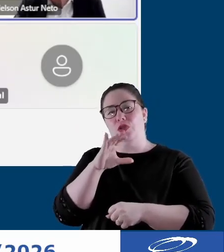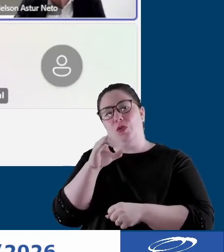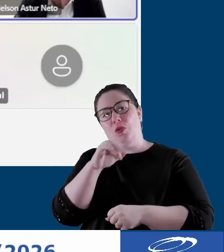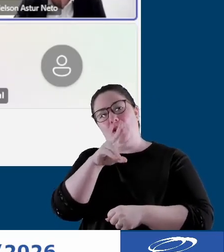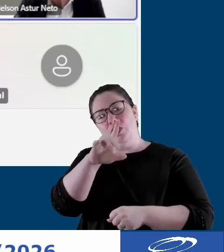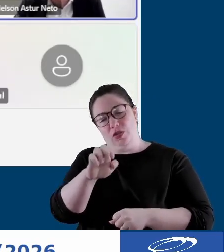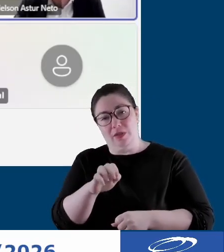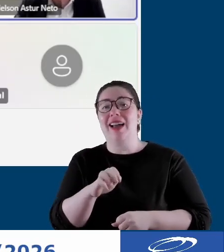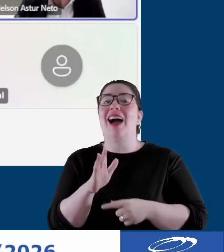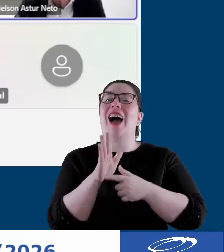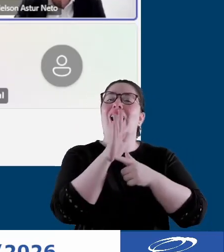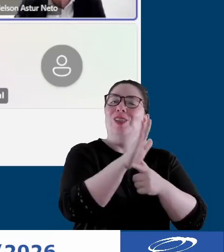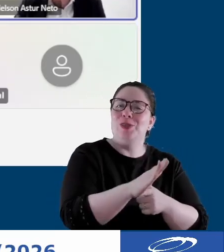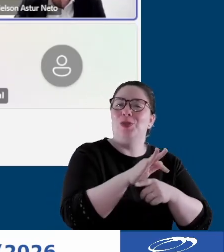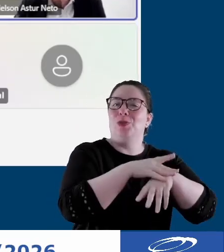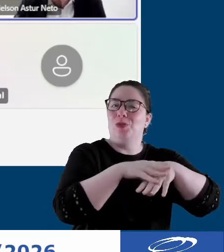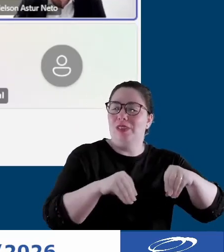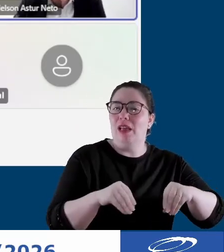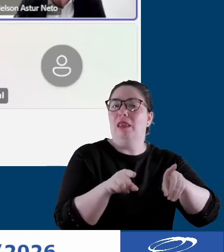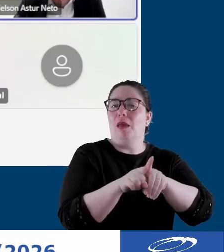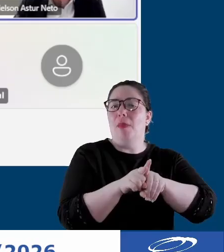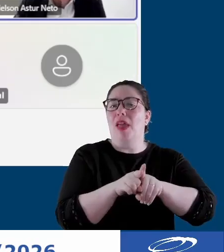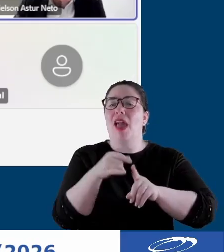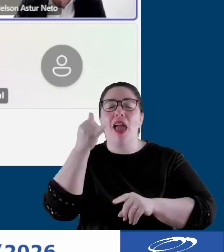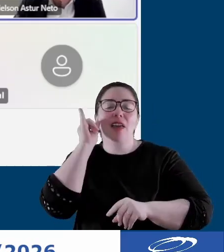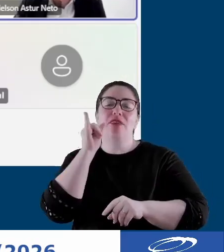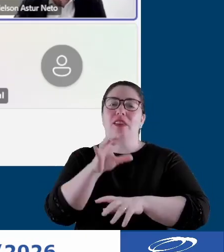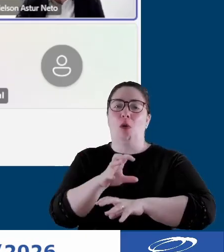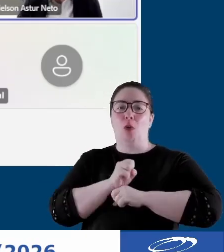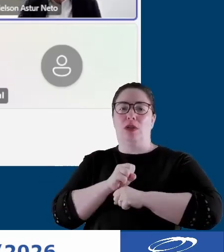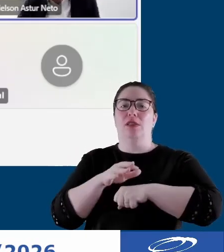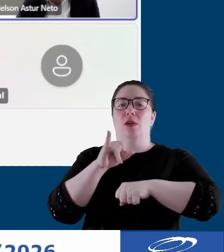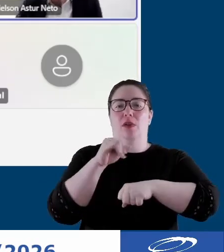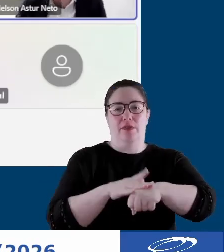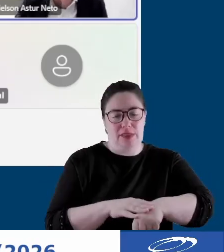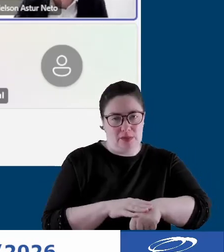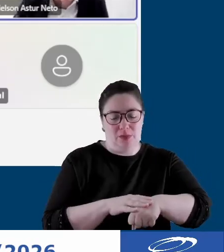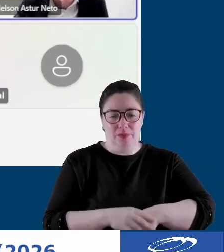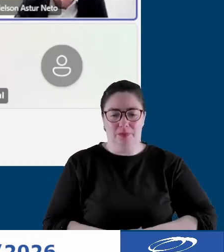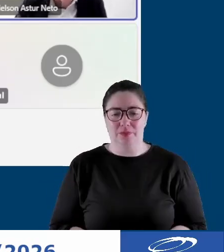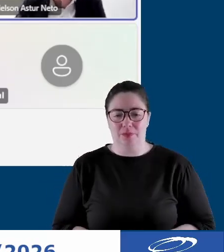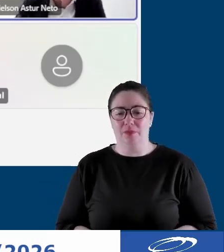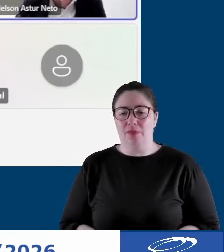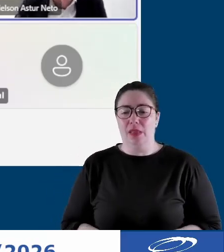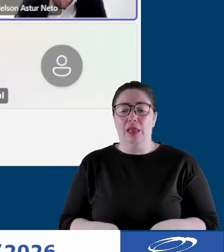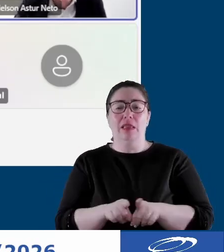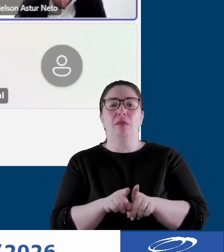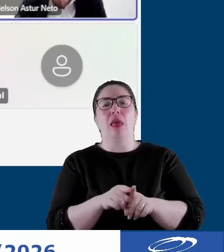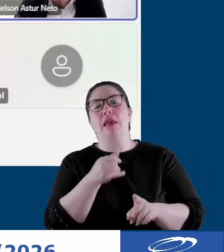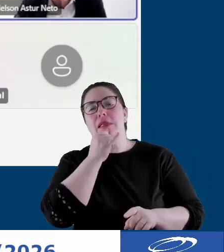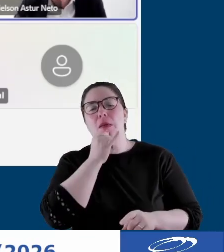prevenção de infecção pós-operatória. Análise também, rastreio de infecção urinária com